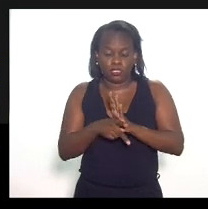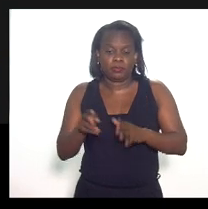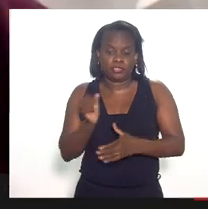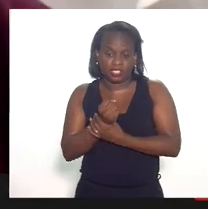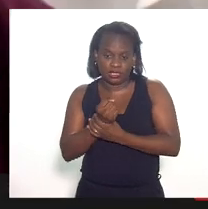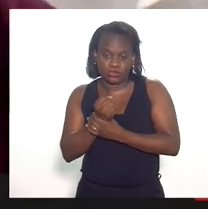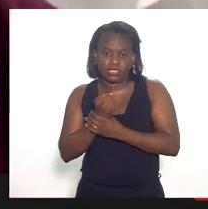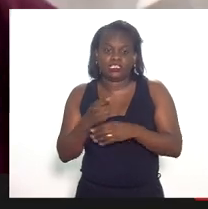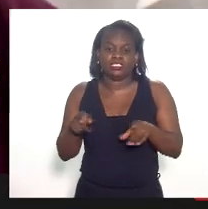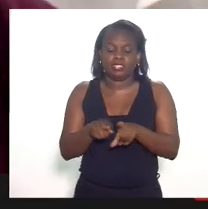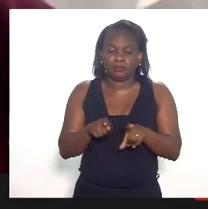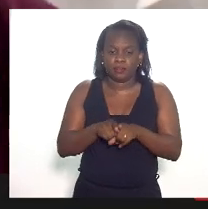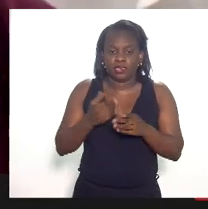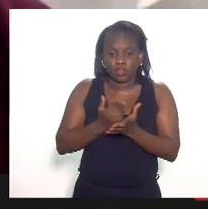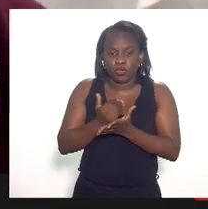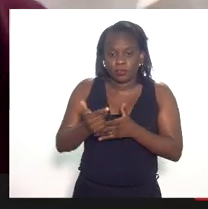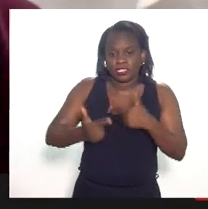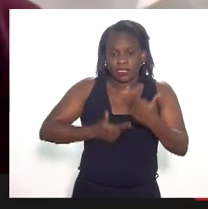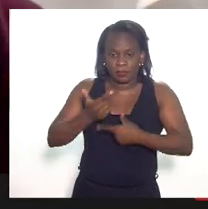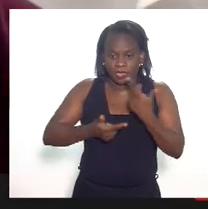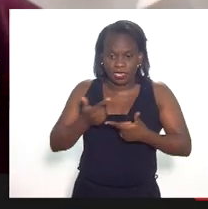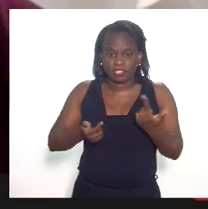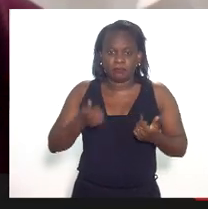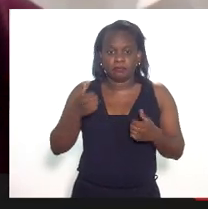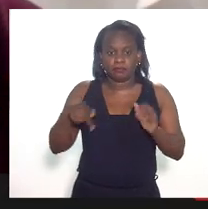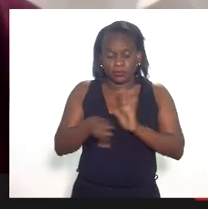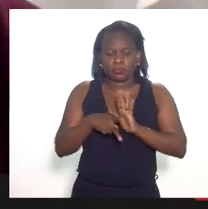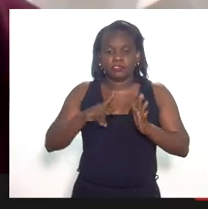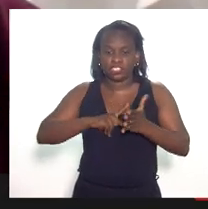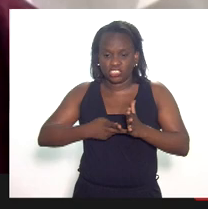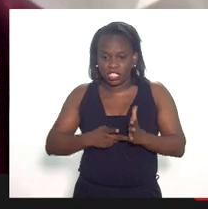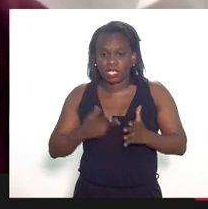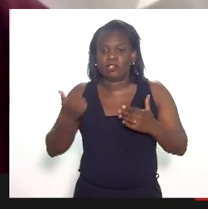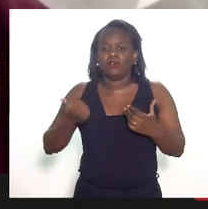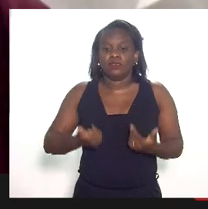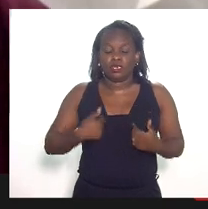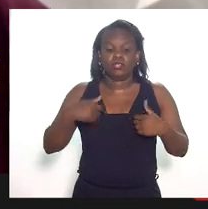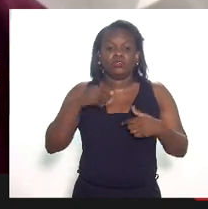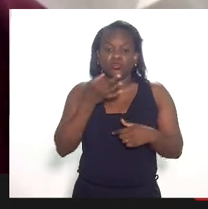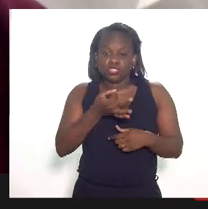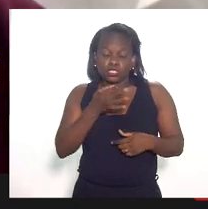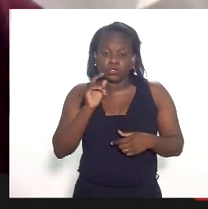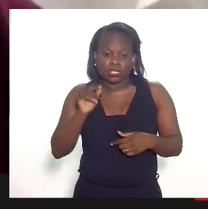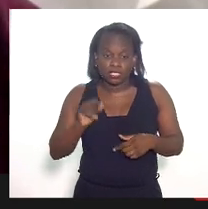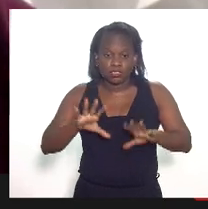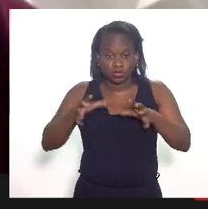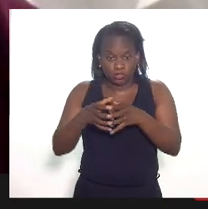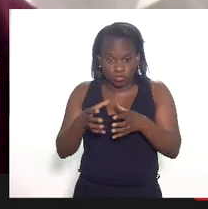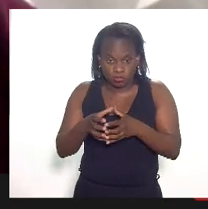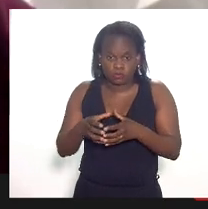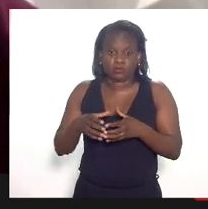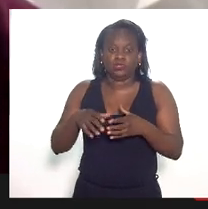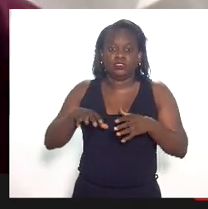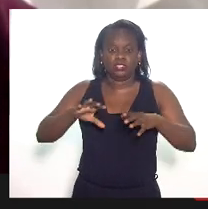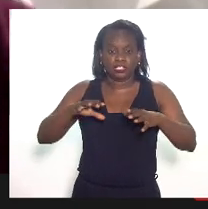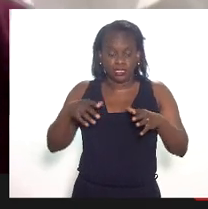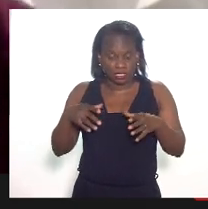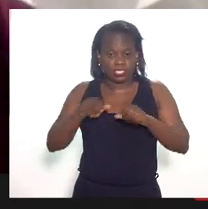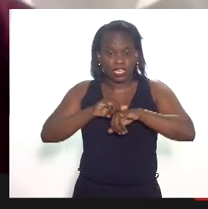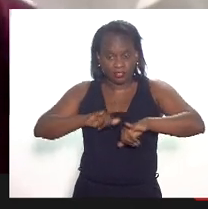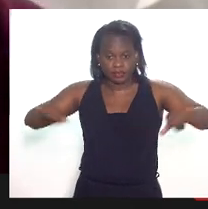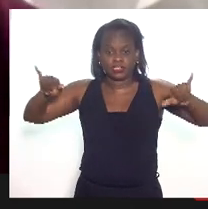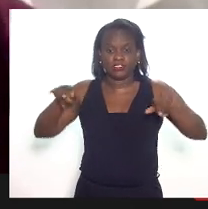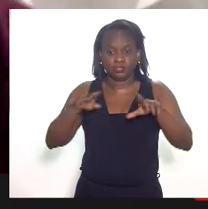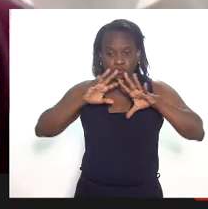sou, desde o meu primeiro momento, uma profissional sindicalizada, a minha sugestão é que as organizações classistas